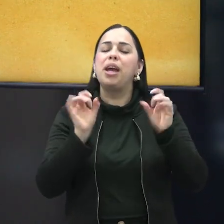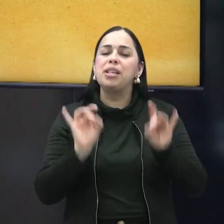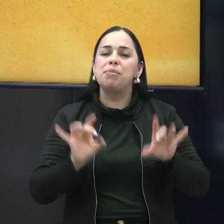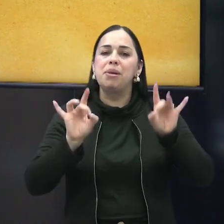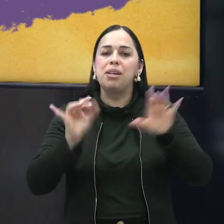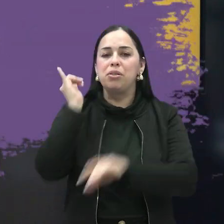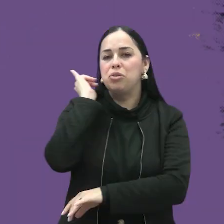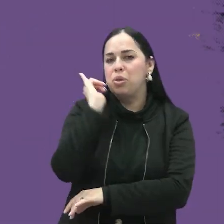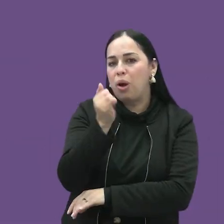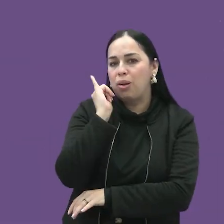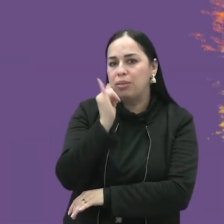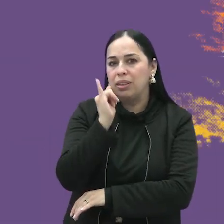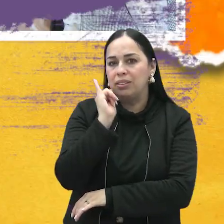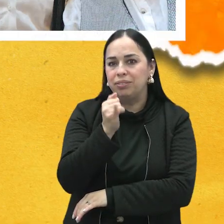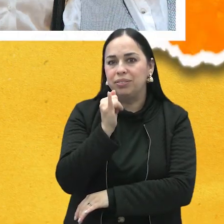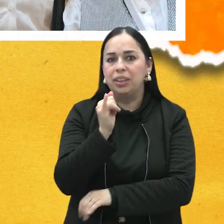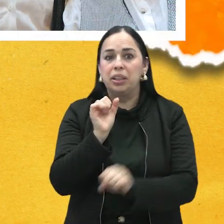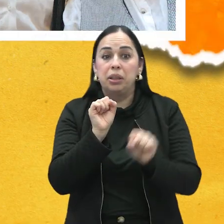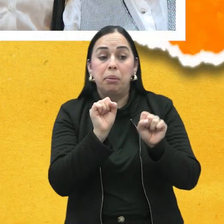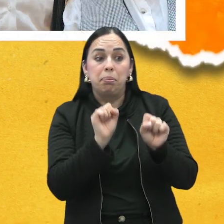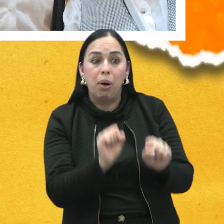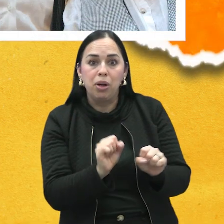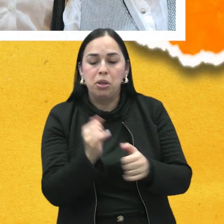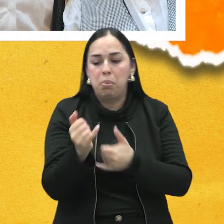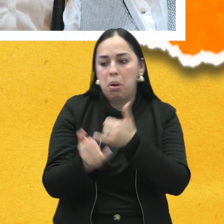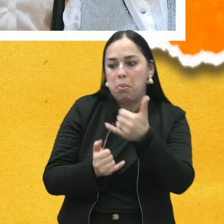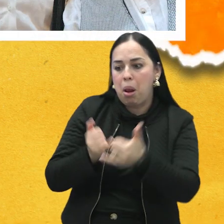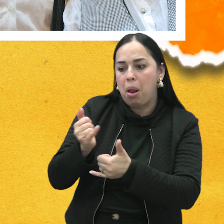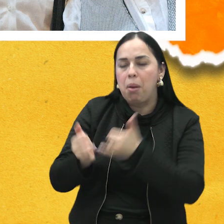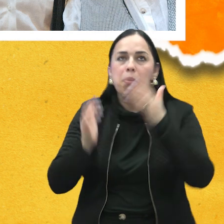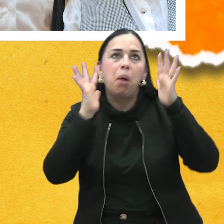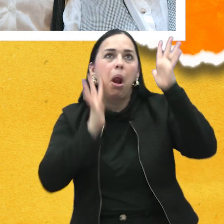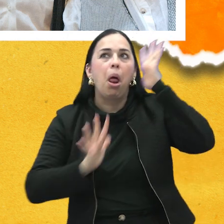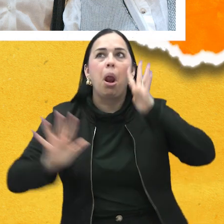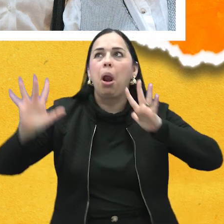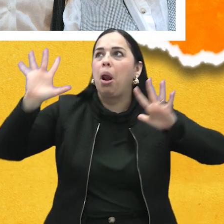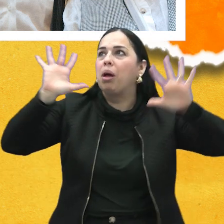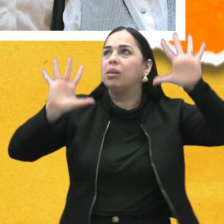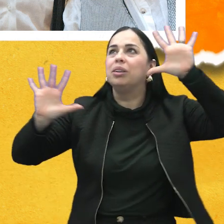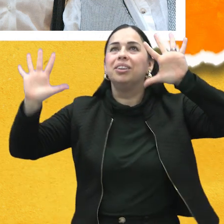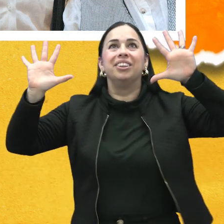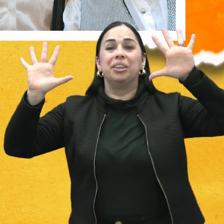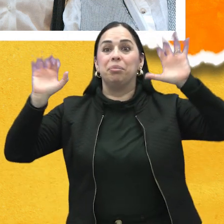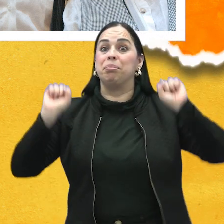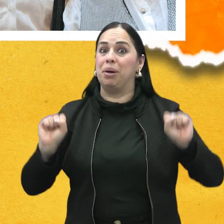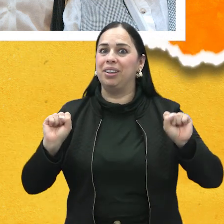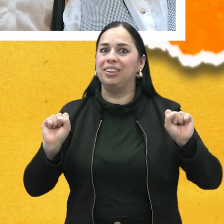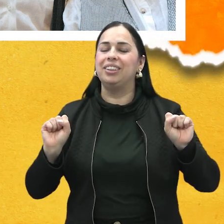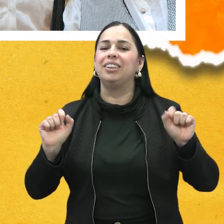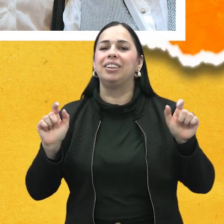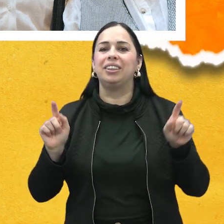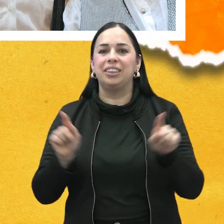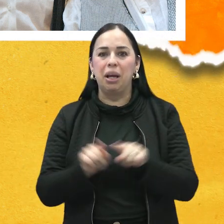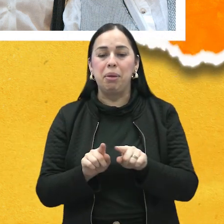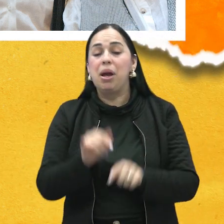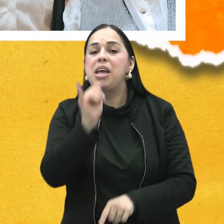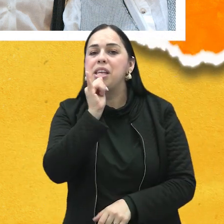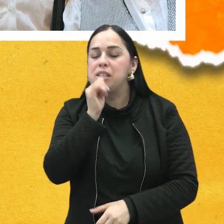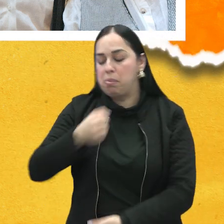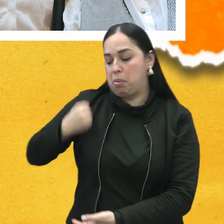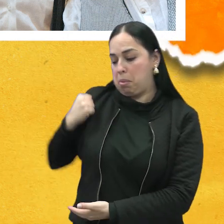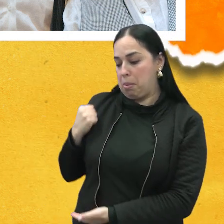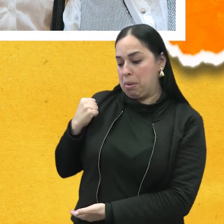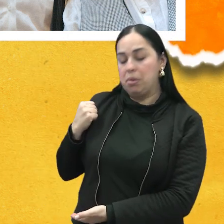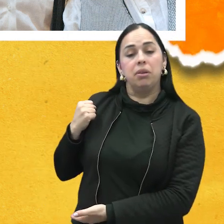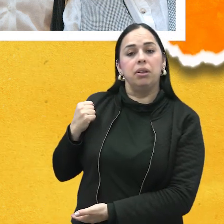contação de história. Histórias do que é e do que pode ser brinca com a ideia de que tudo pode ganhar um novo significado. Uma bolsa vira cenário,